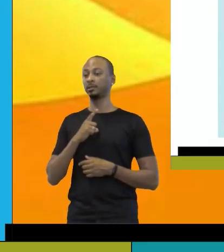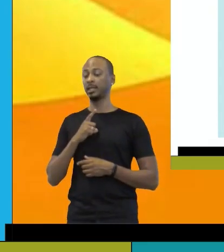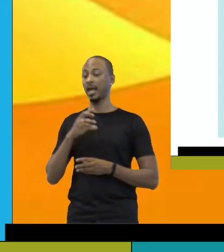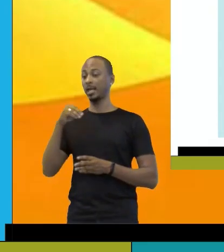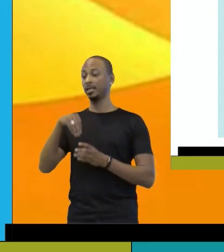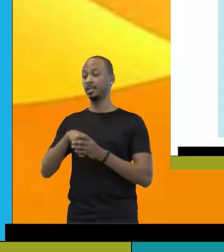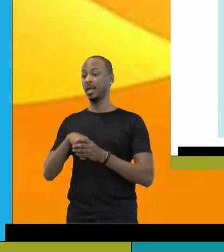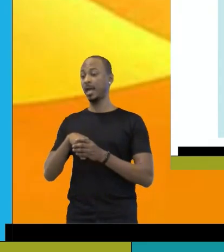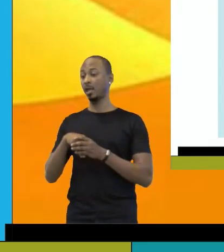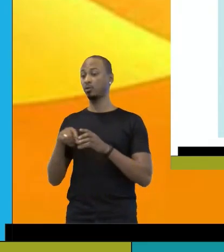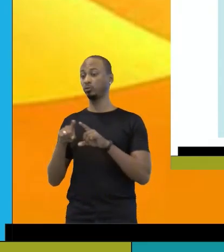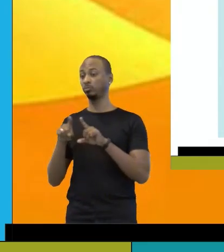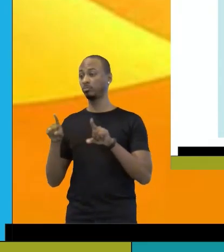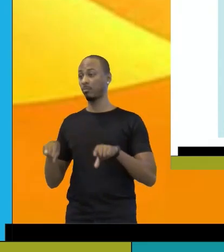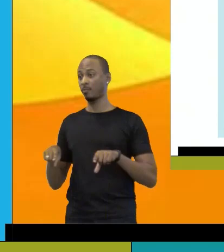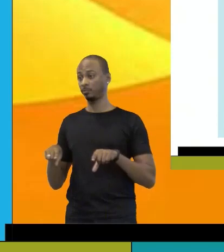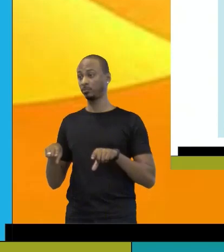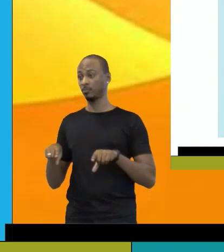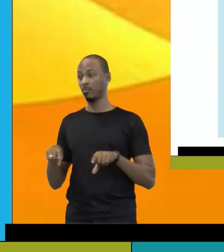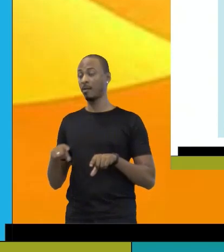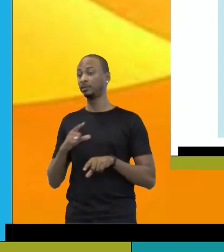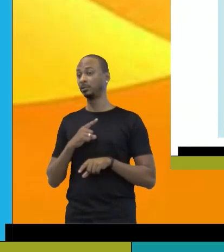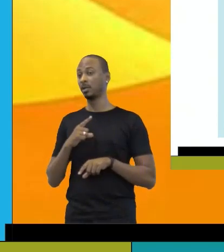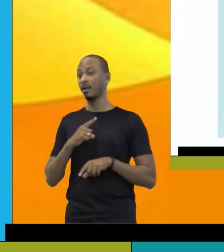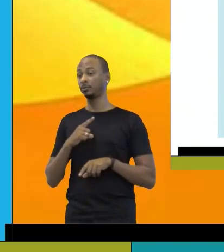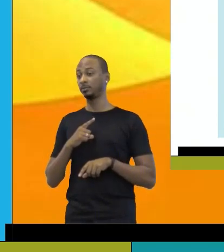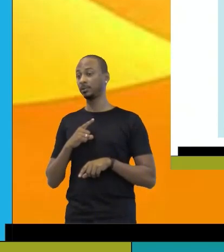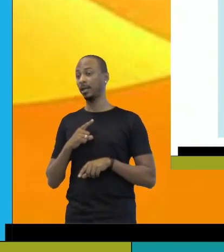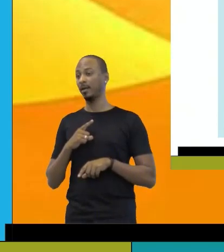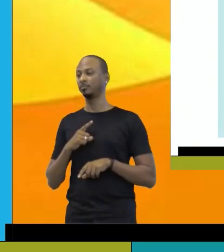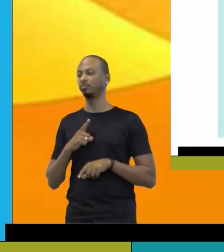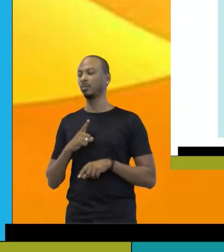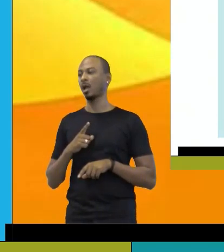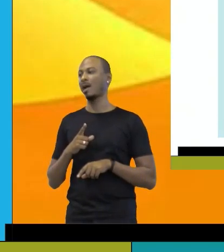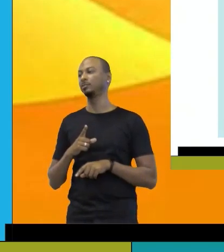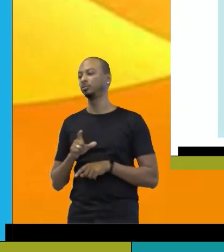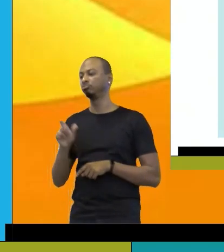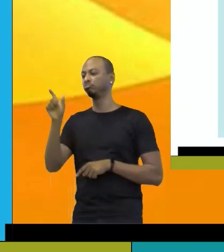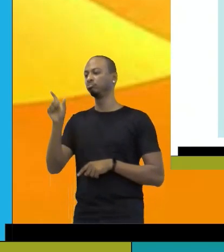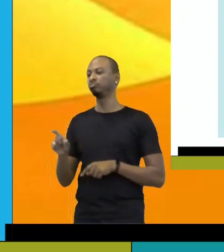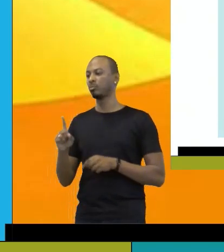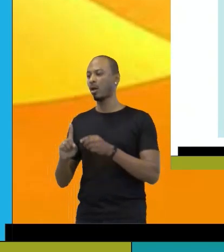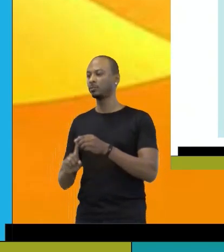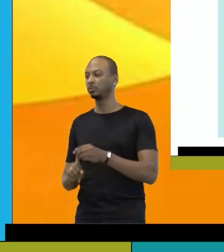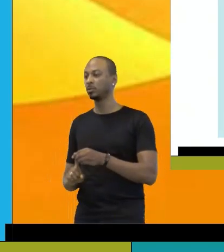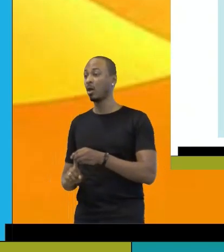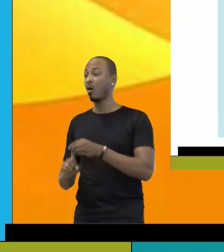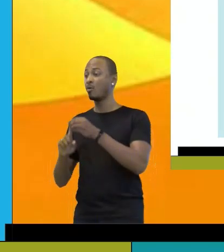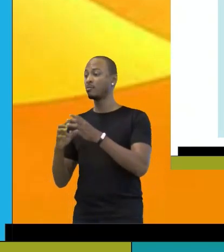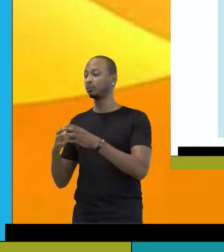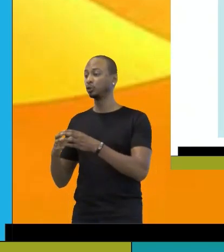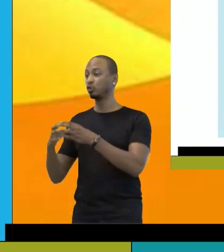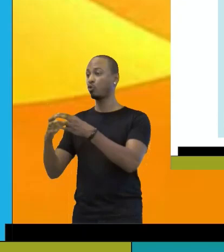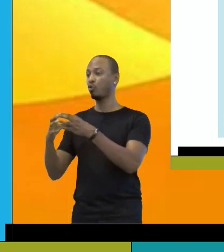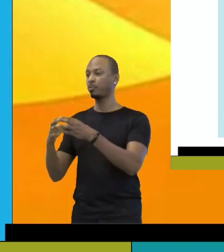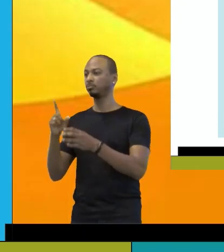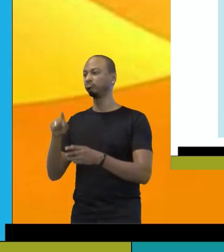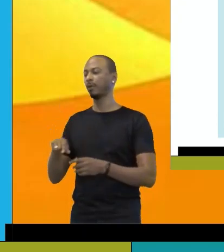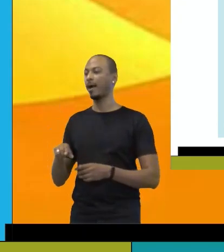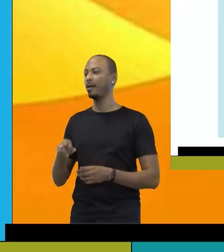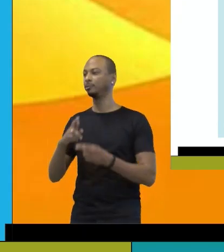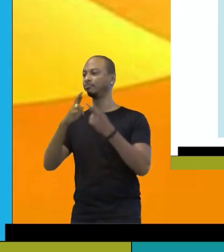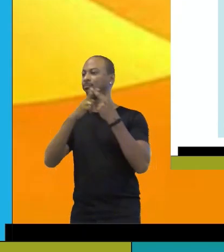sistema feudal uma relativa autonomia que era dada aos senhores feudais. Como os